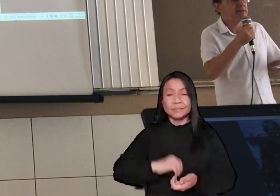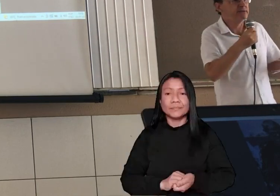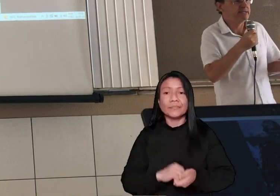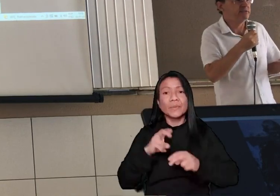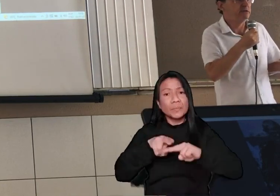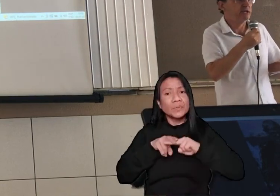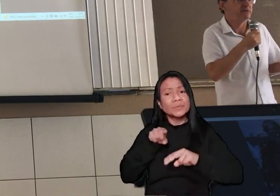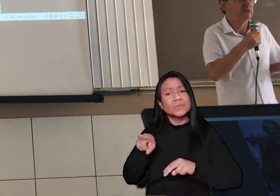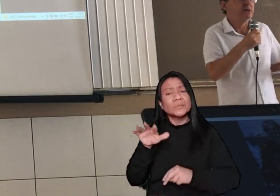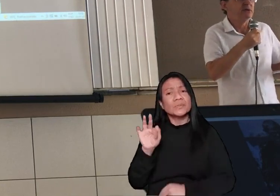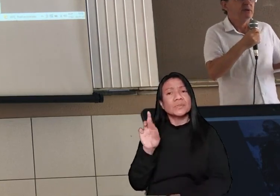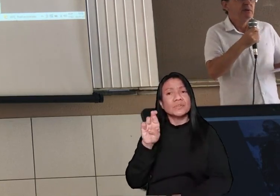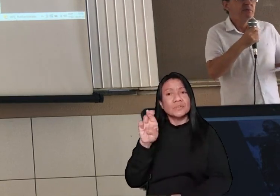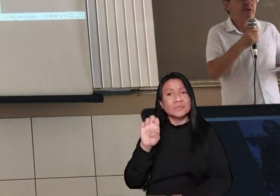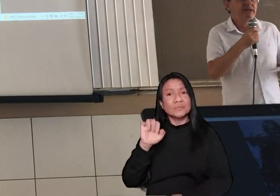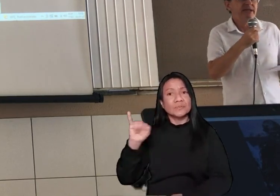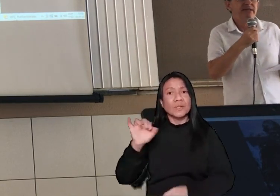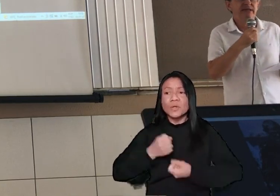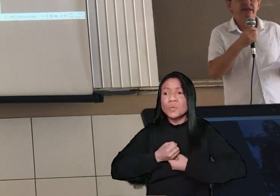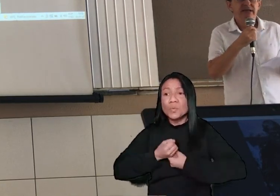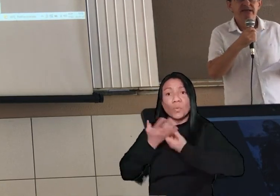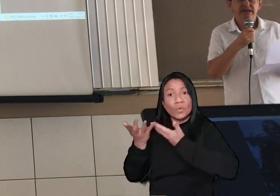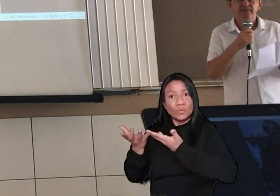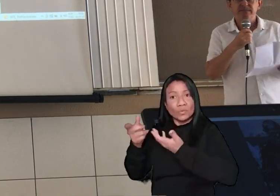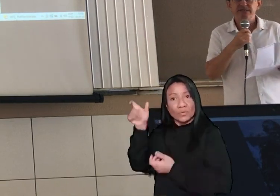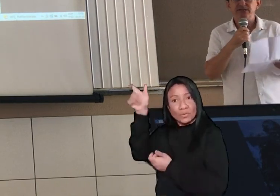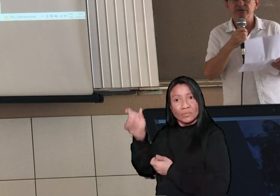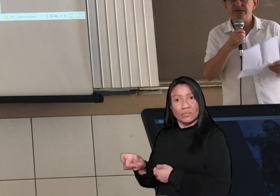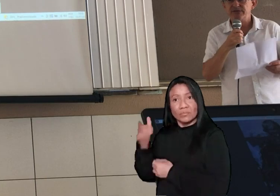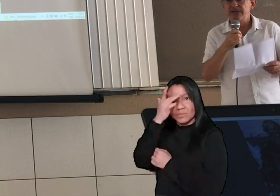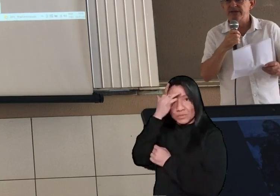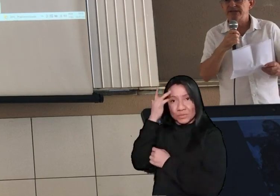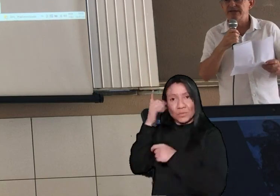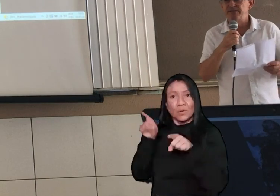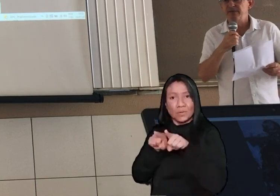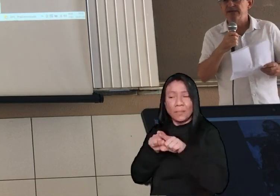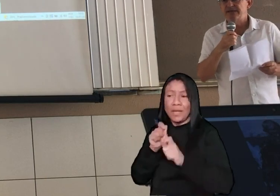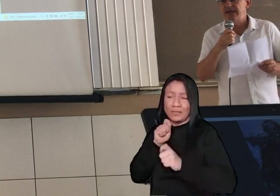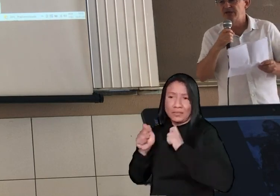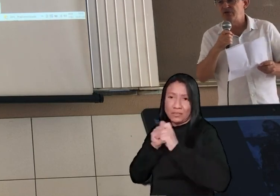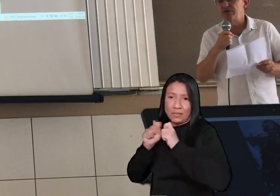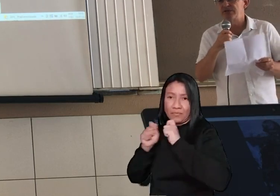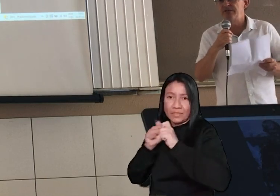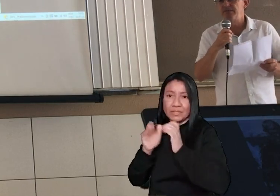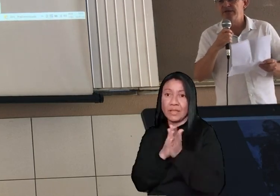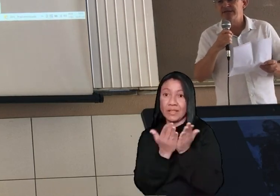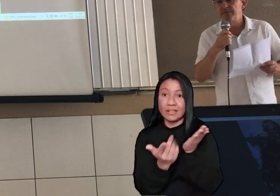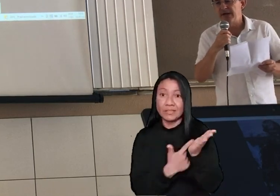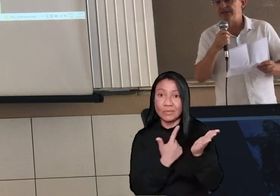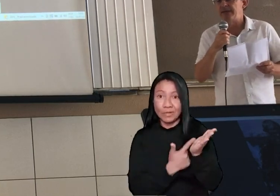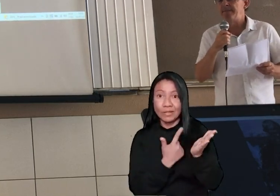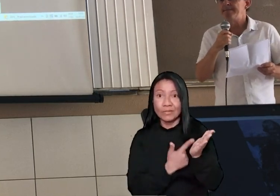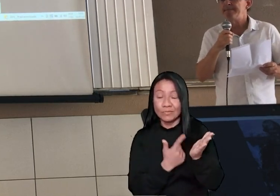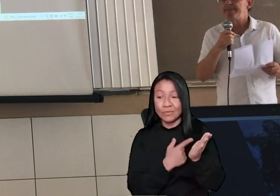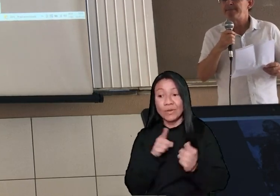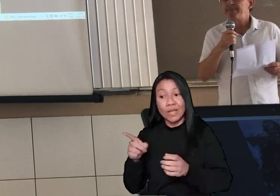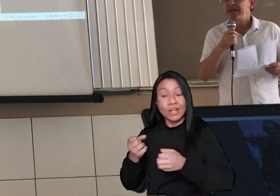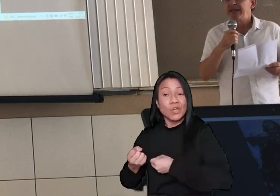que eu entrevistei no livro, por que ele decidiu então ser religioso, ser